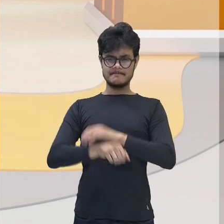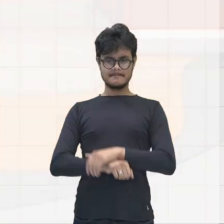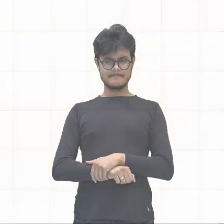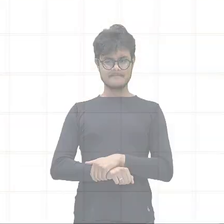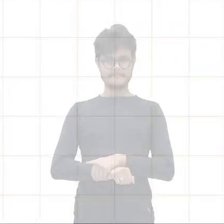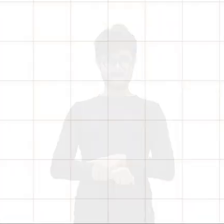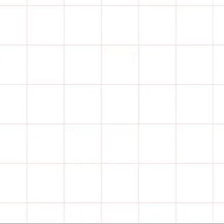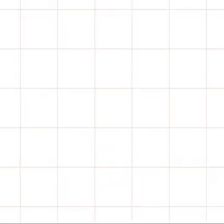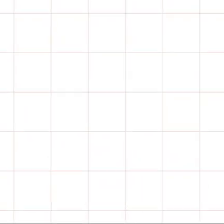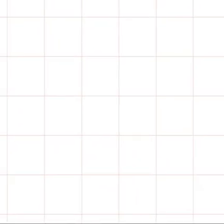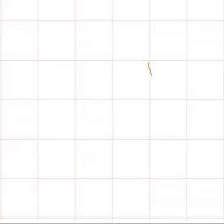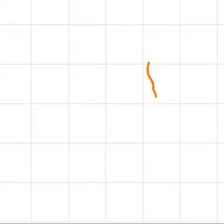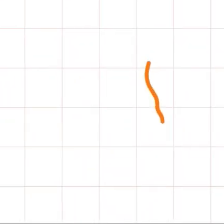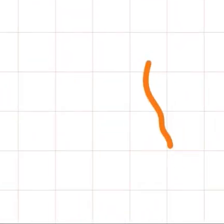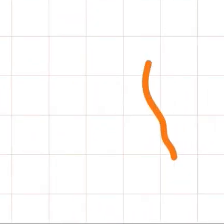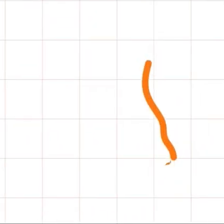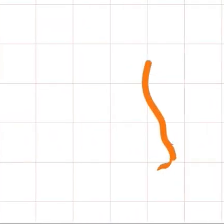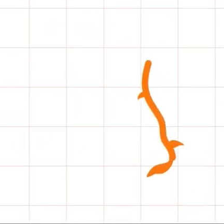lá!